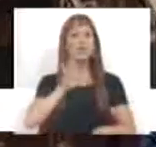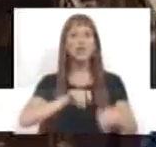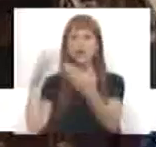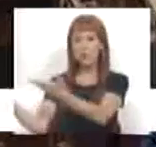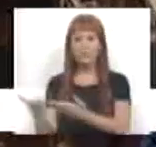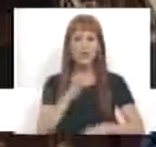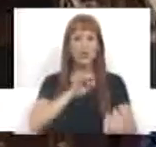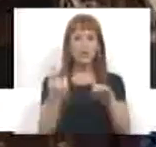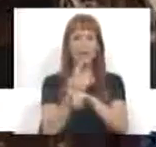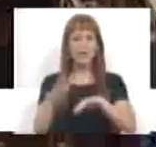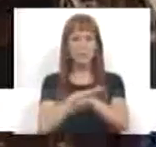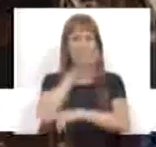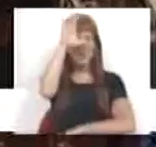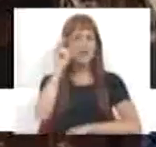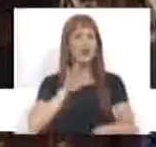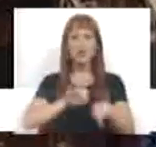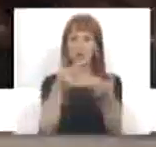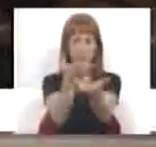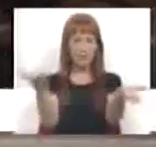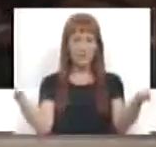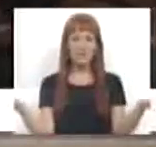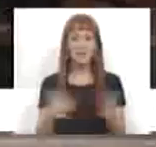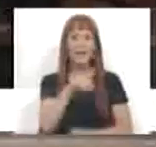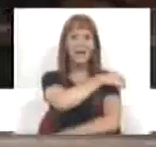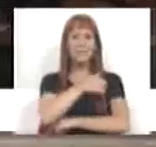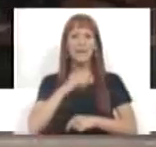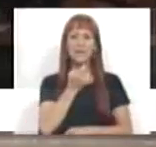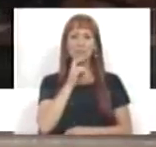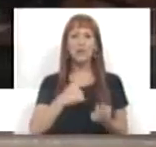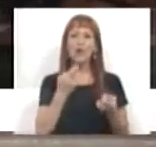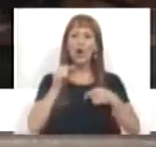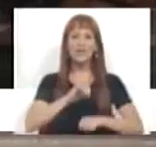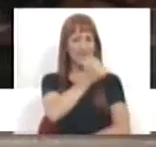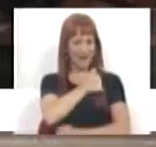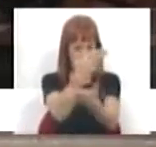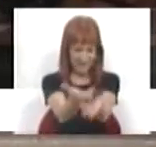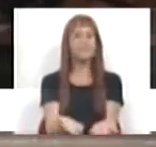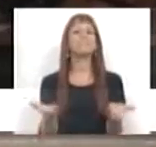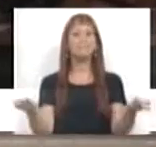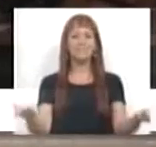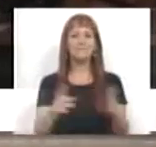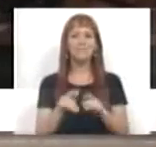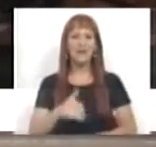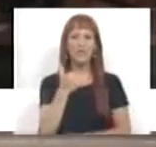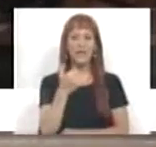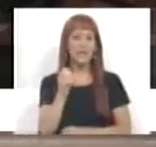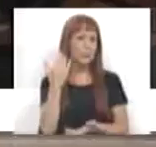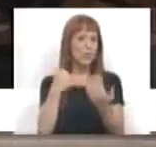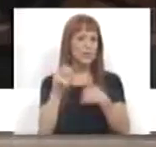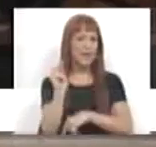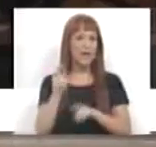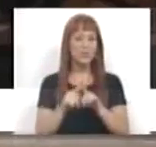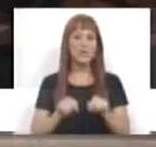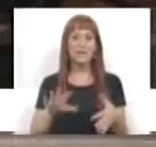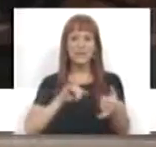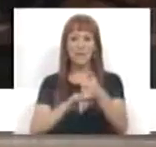Senhores convidados, Senhores membros do Governo, Senhoras e Senhores deputados, capitães de Abril, de novo em casa. Há uns 20 e poucos anos,